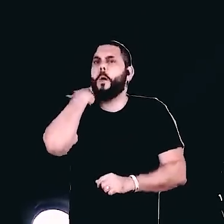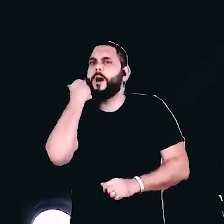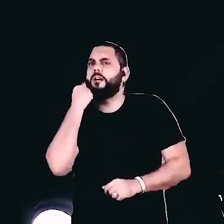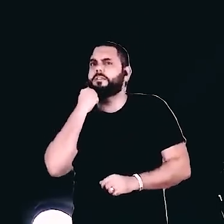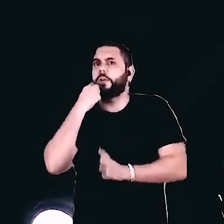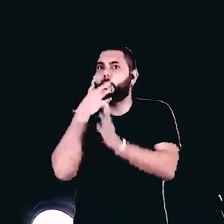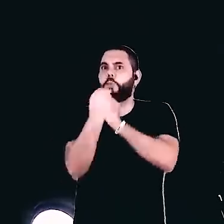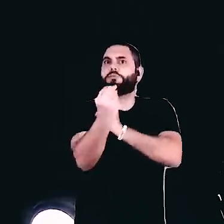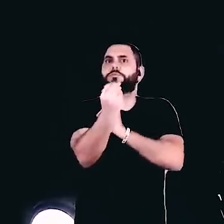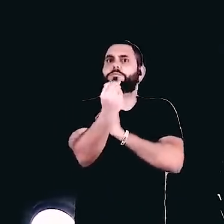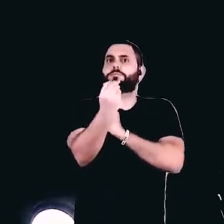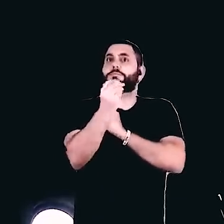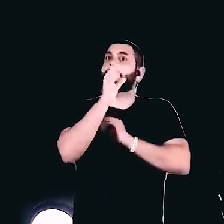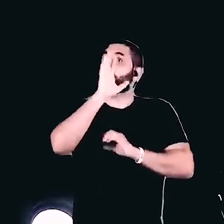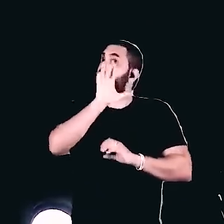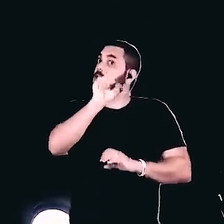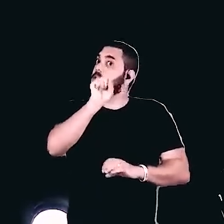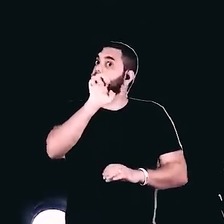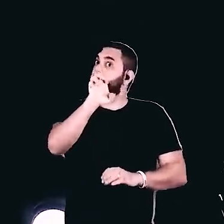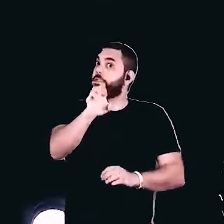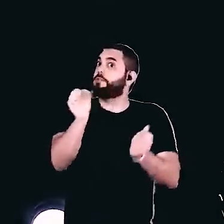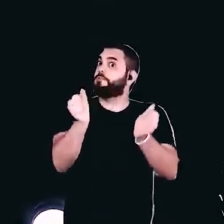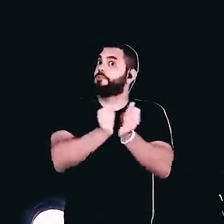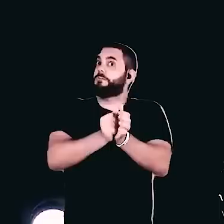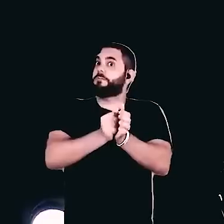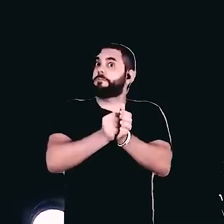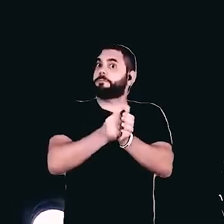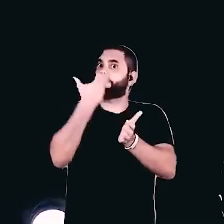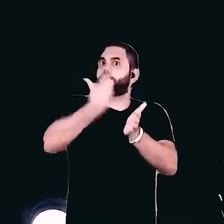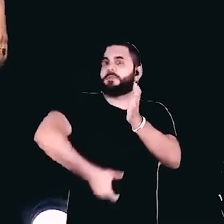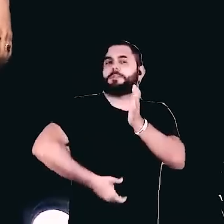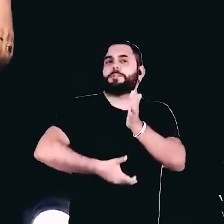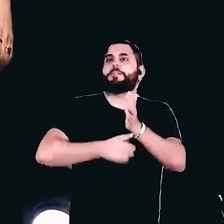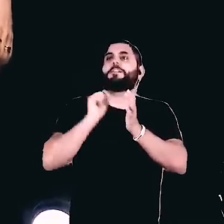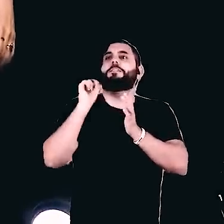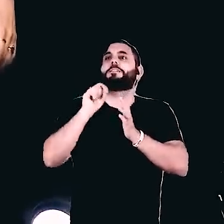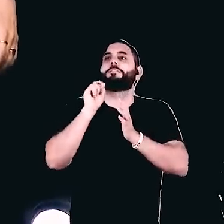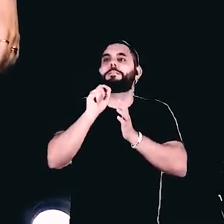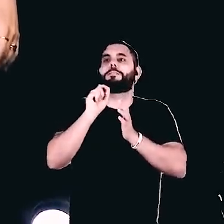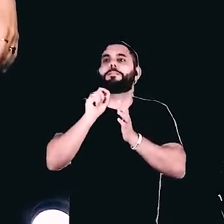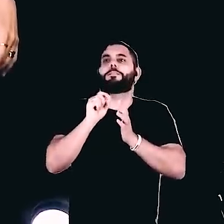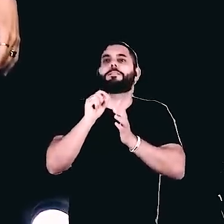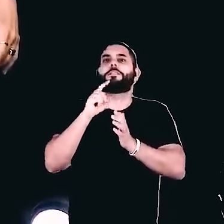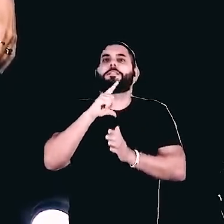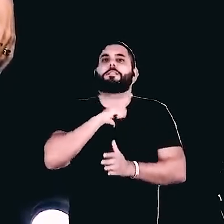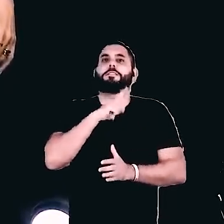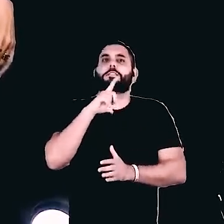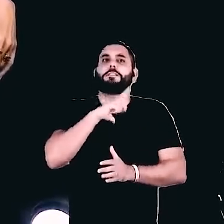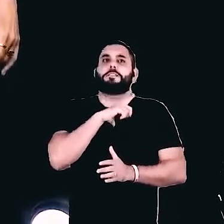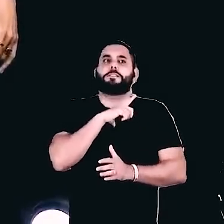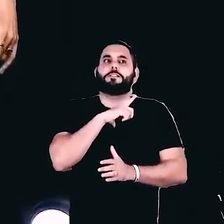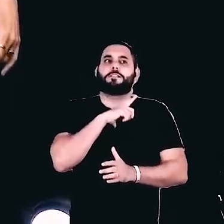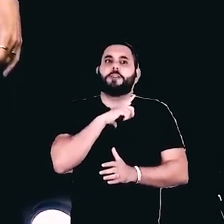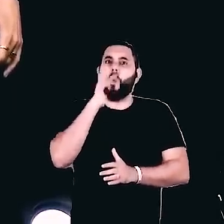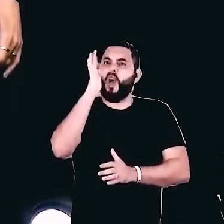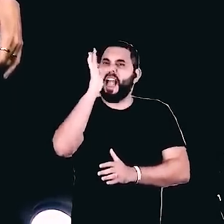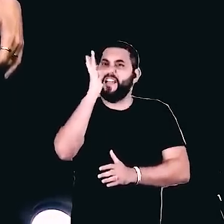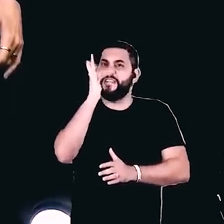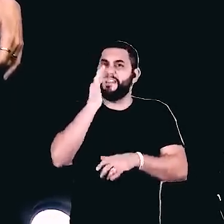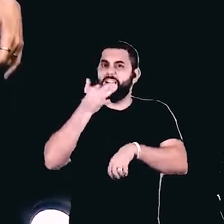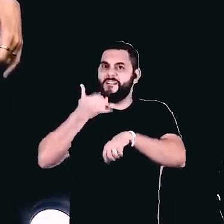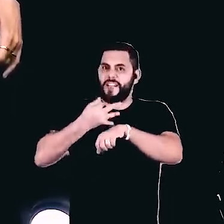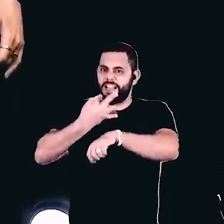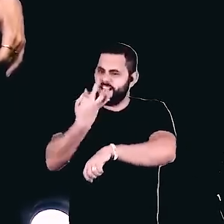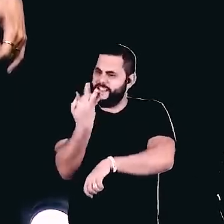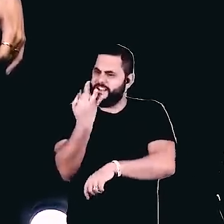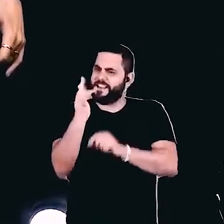e fugiam, se eles fossem pegos de volta, eles tinham um F com um ferro quente marcado